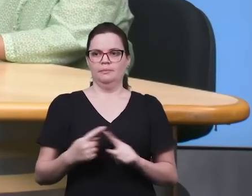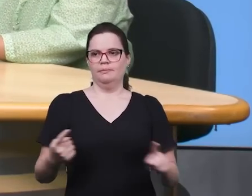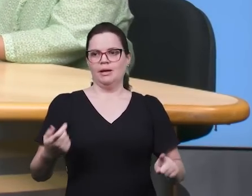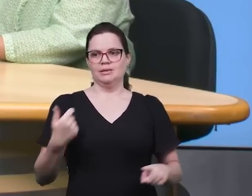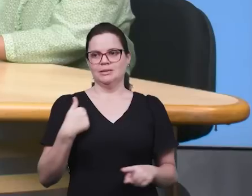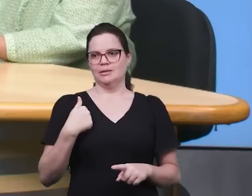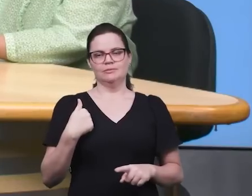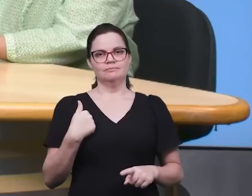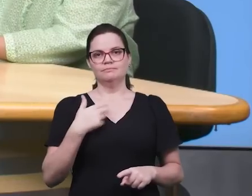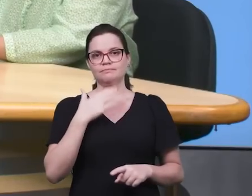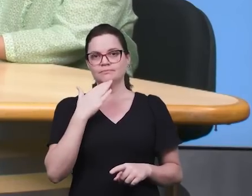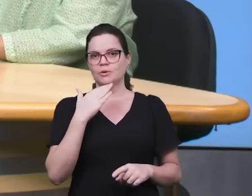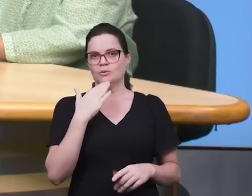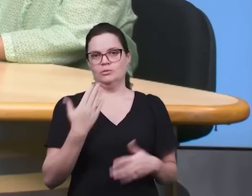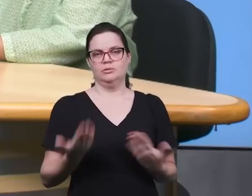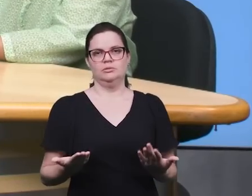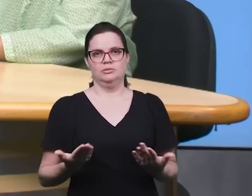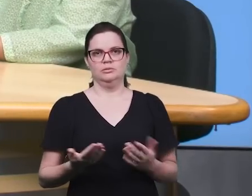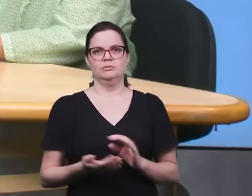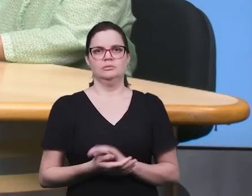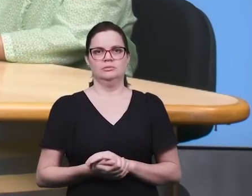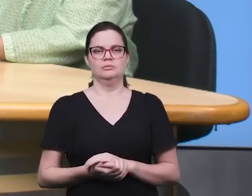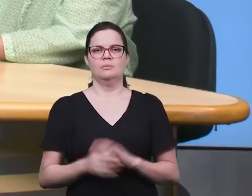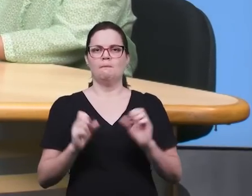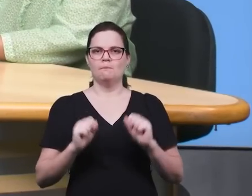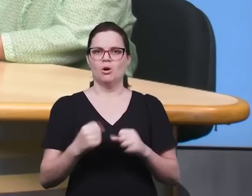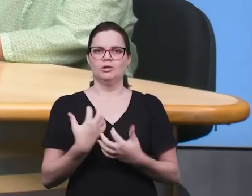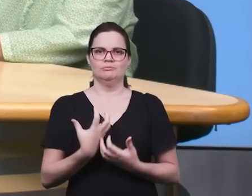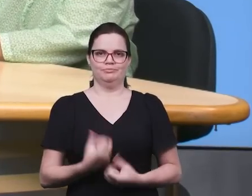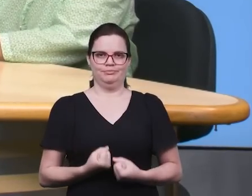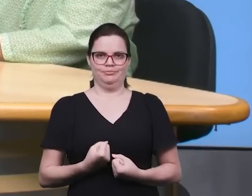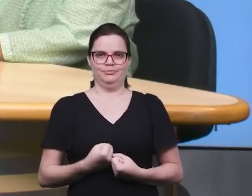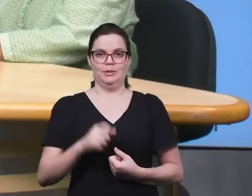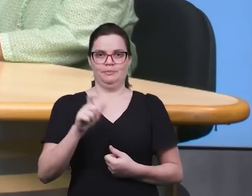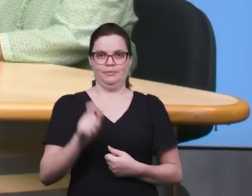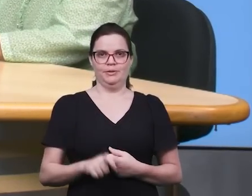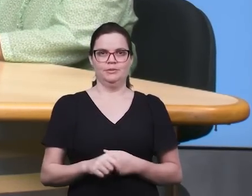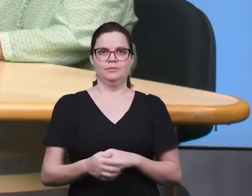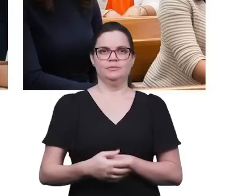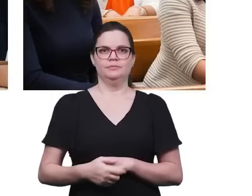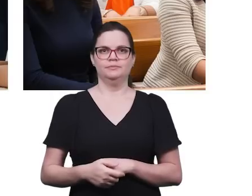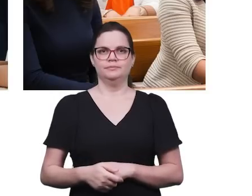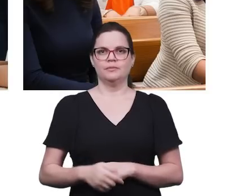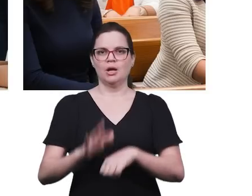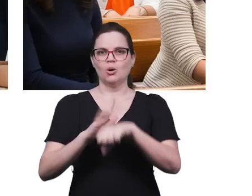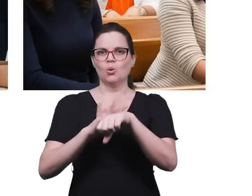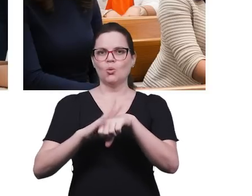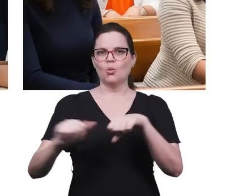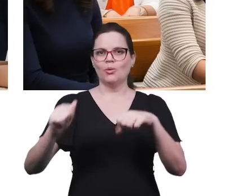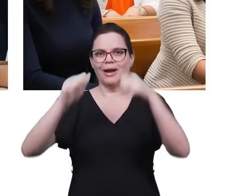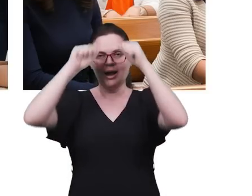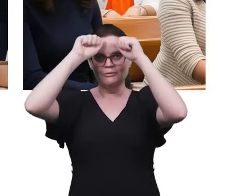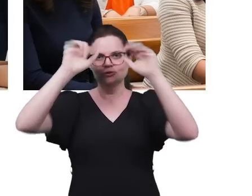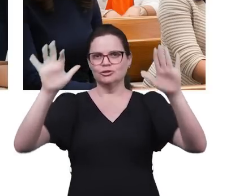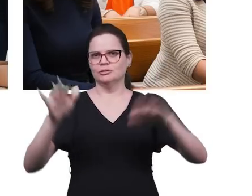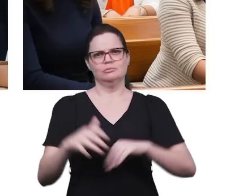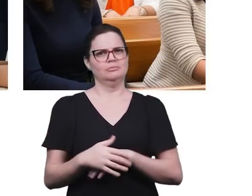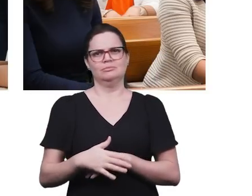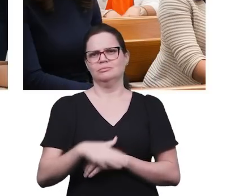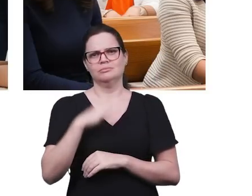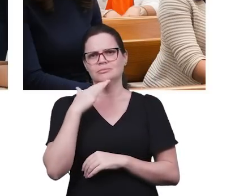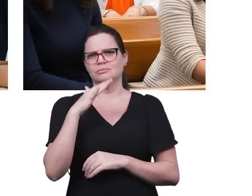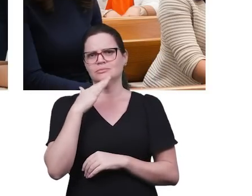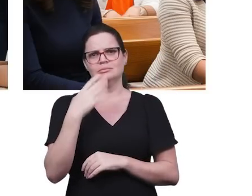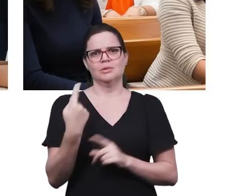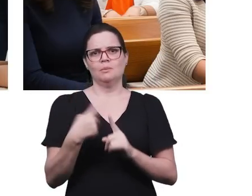condição dele já não permite mais, né? Isso frustra, né? Sim, sim. E não tente curar o autismo, por quê? Porque